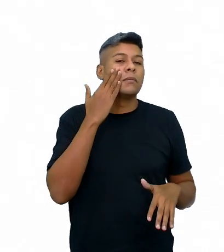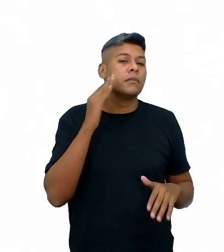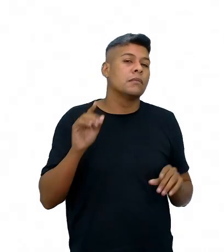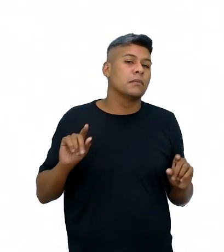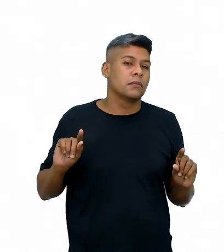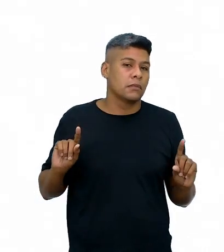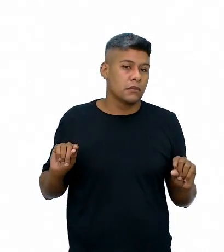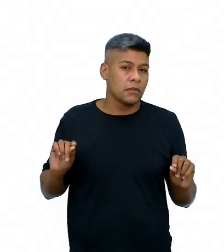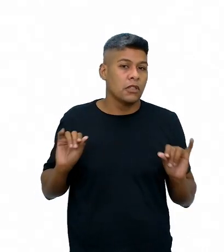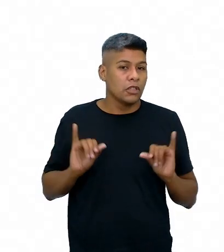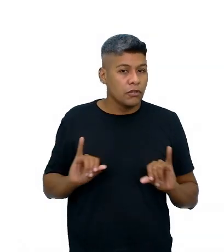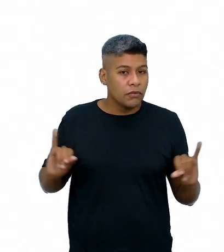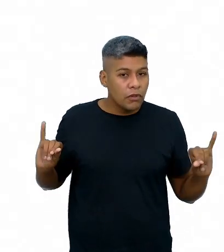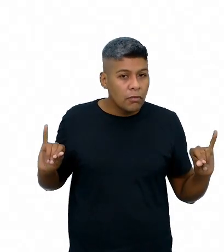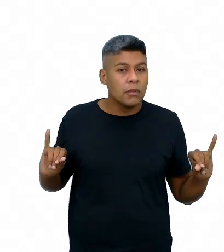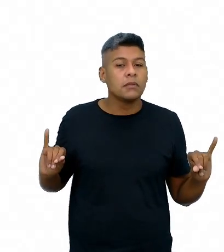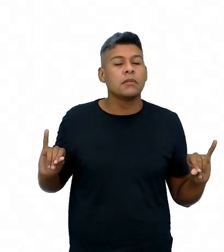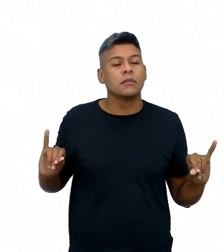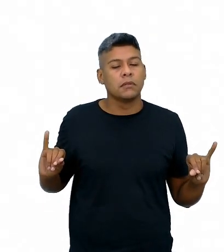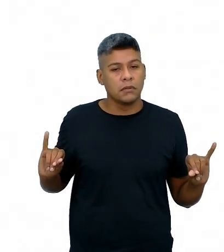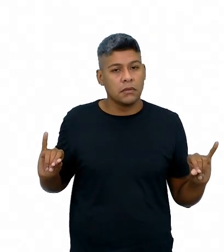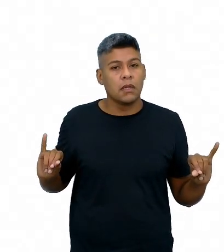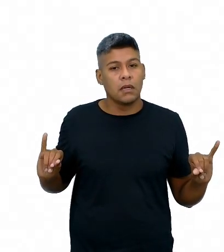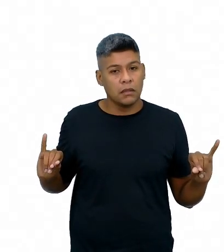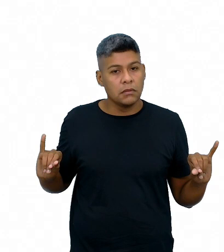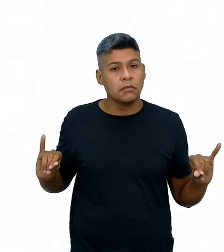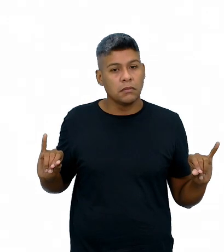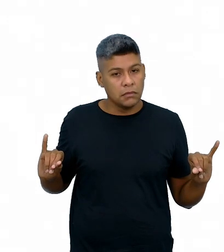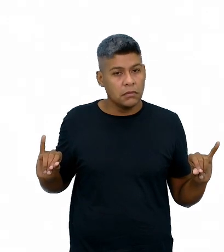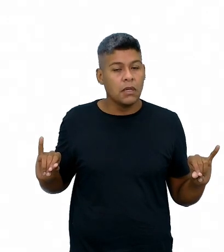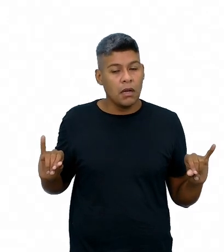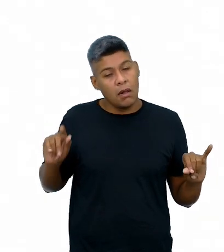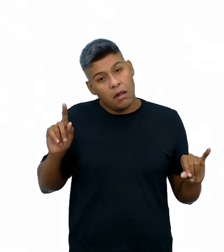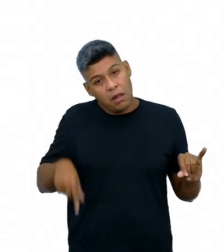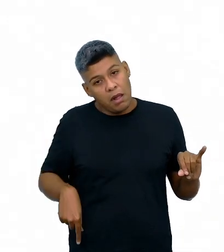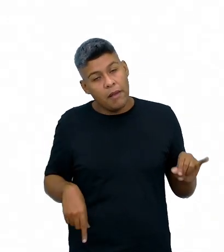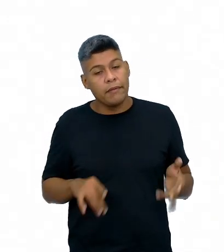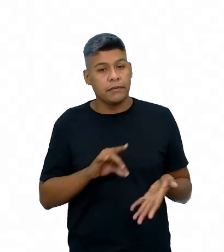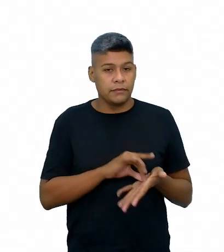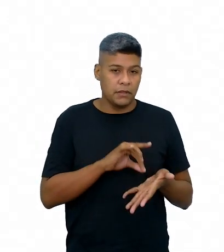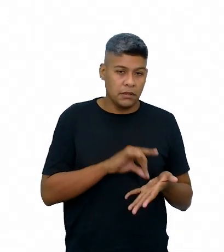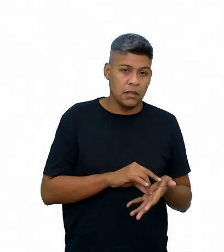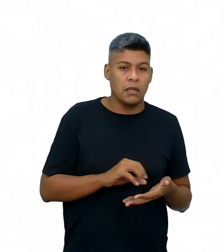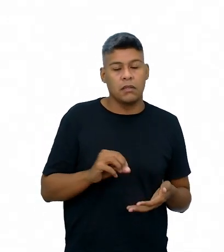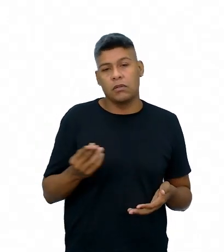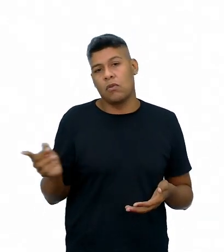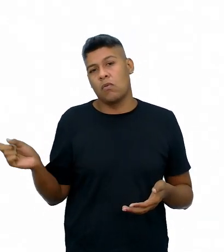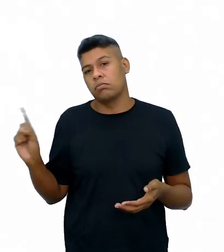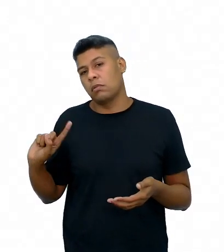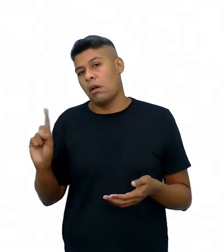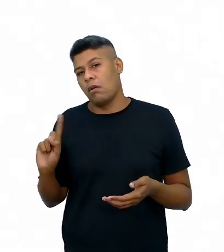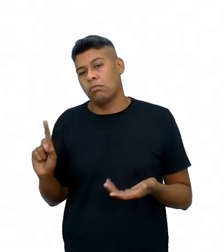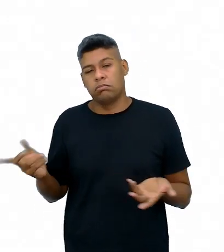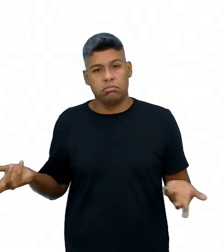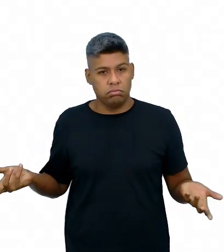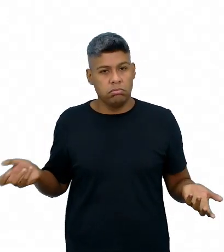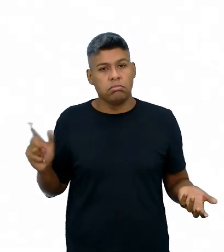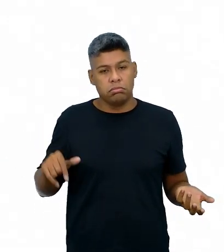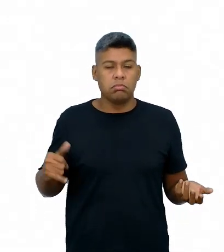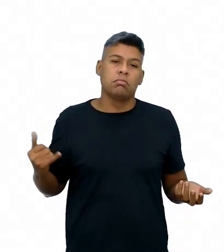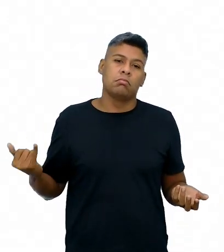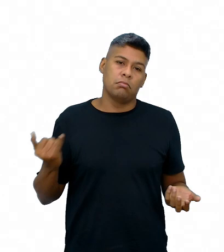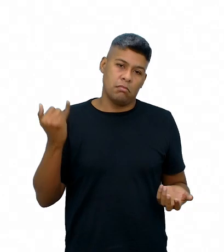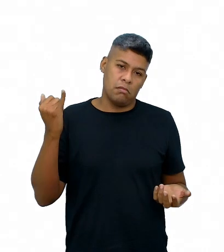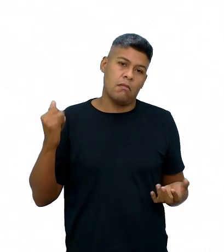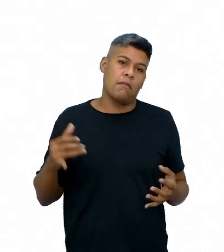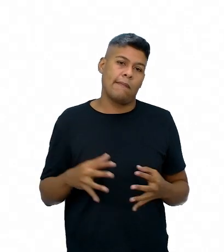aquelas notícias aqui, as quais eles estão sendo imersos são verdades ou mentiras, é muito importante.